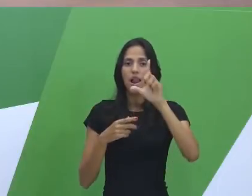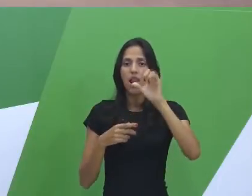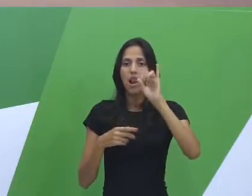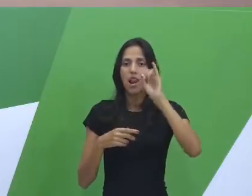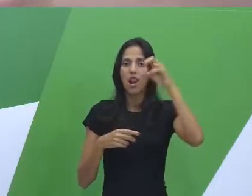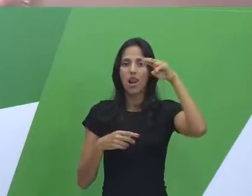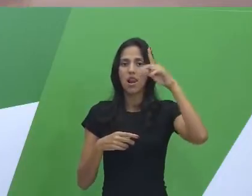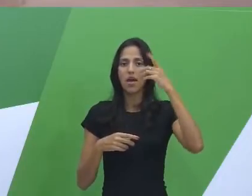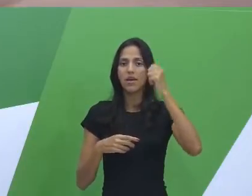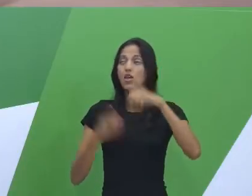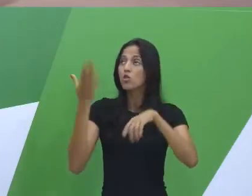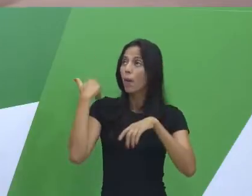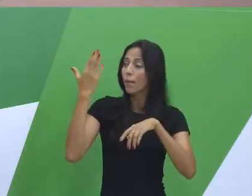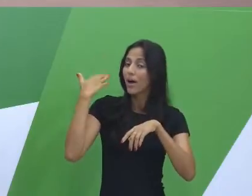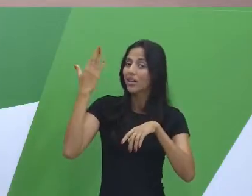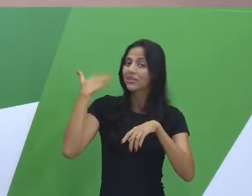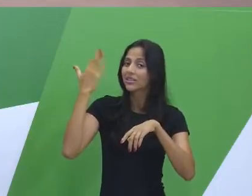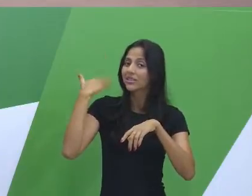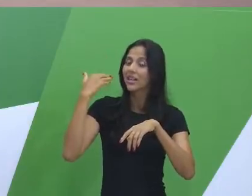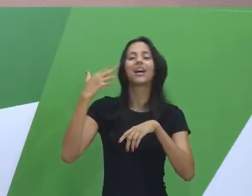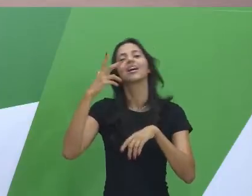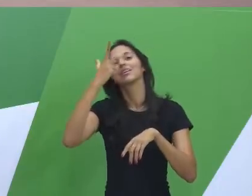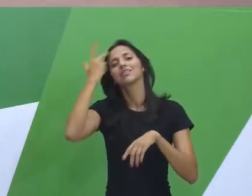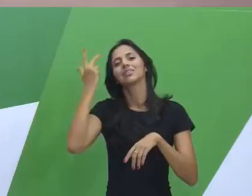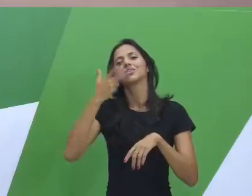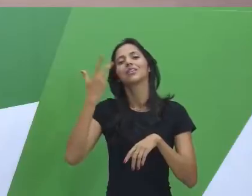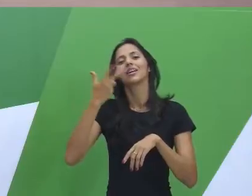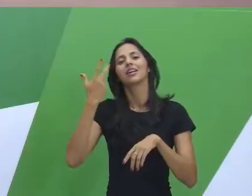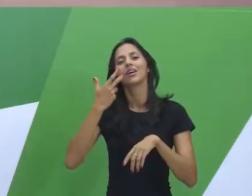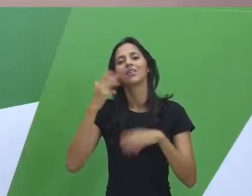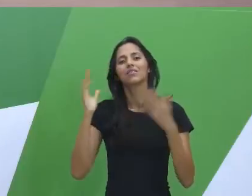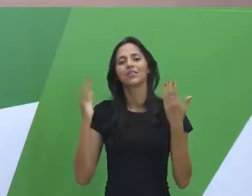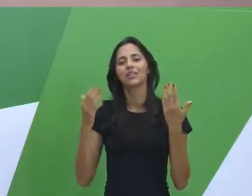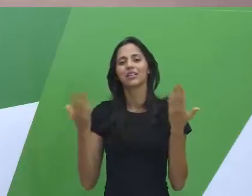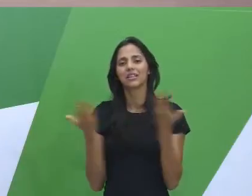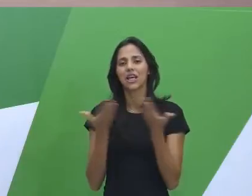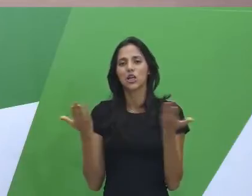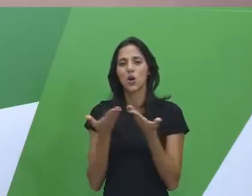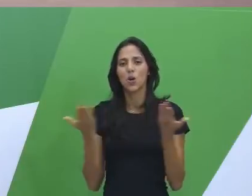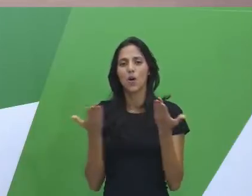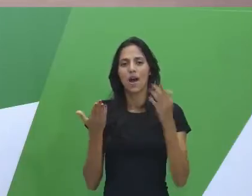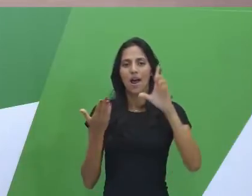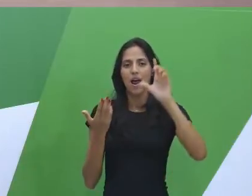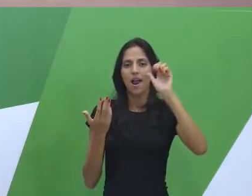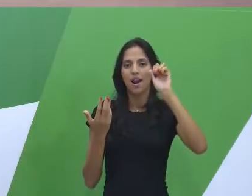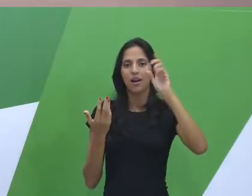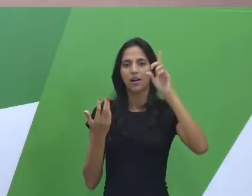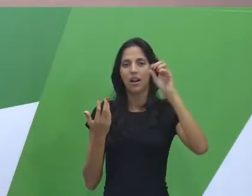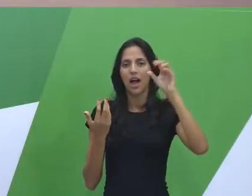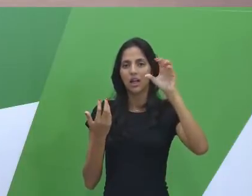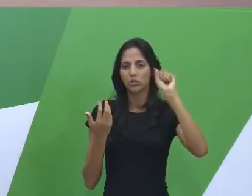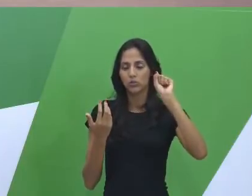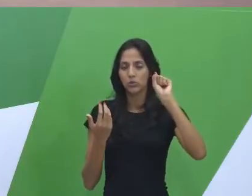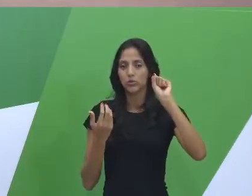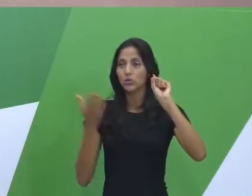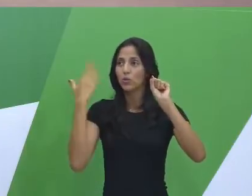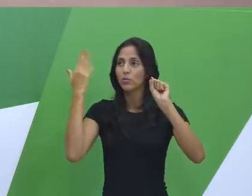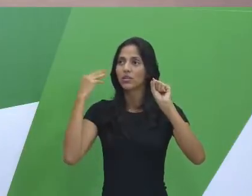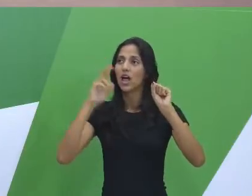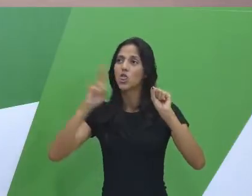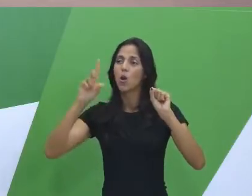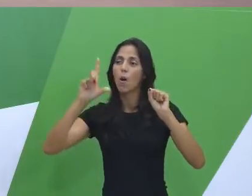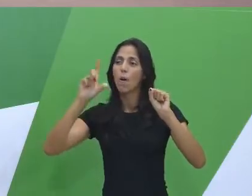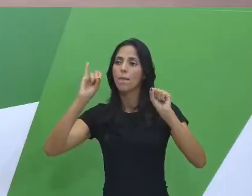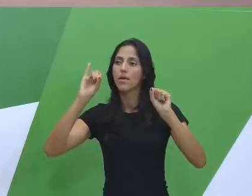nossos antigos falavam, que agora nós chamamos dos nossos lados, né? Eles também têm o mesmo